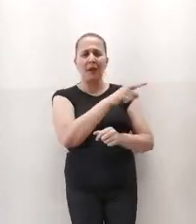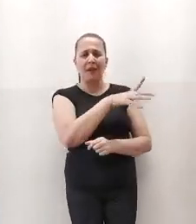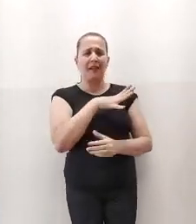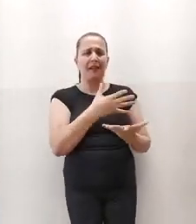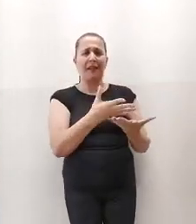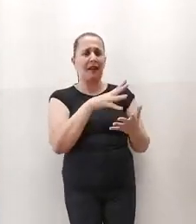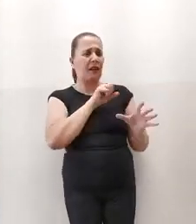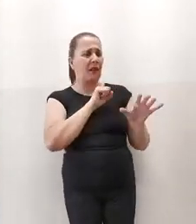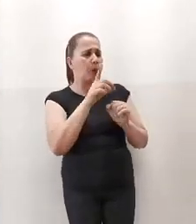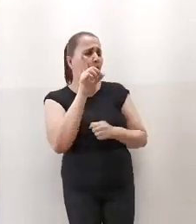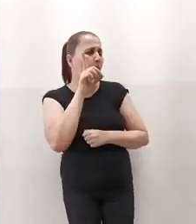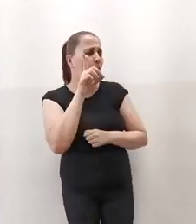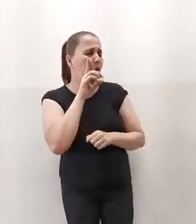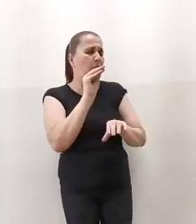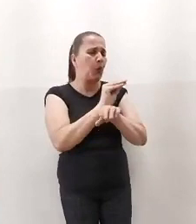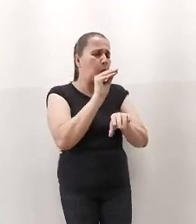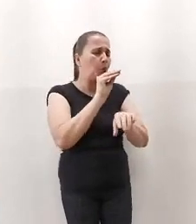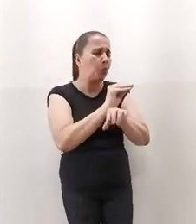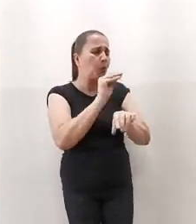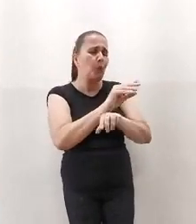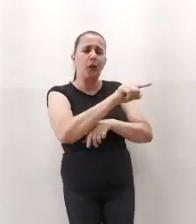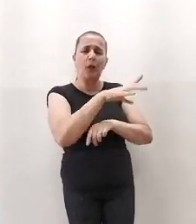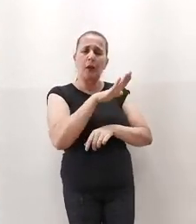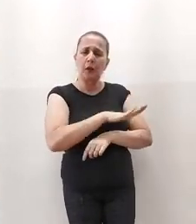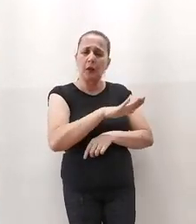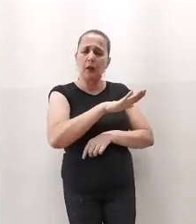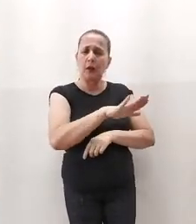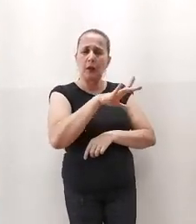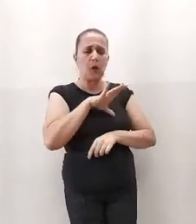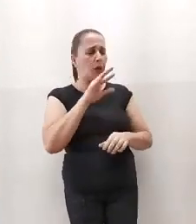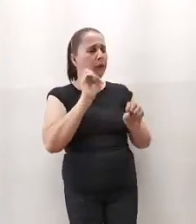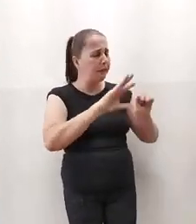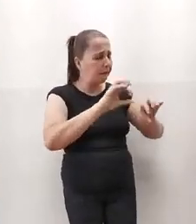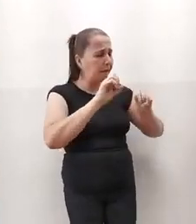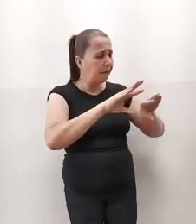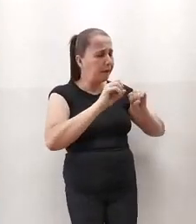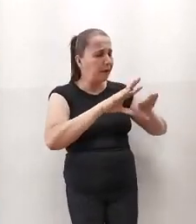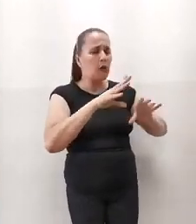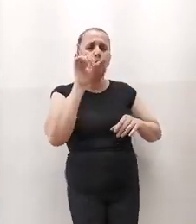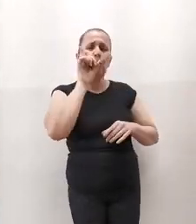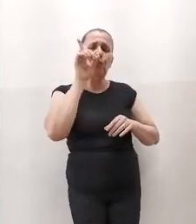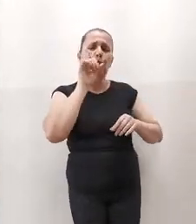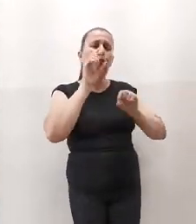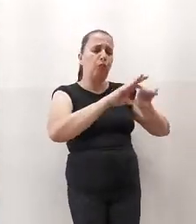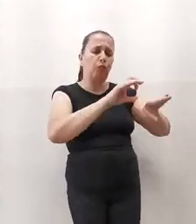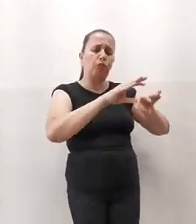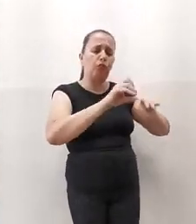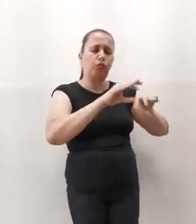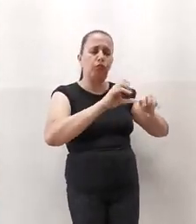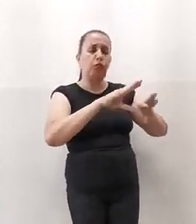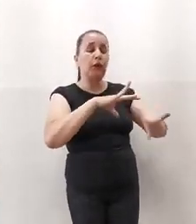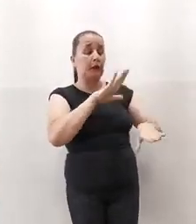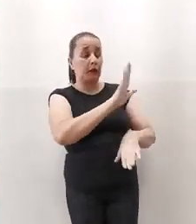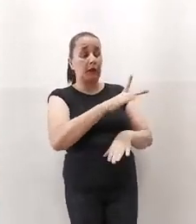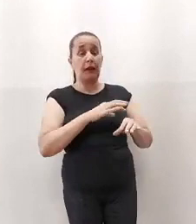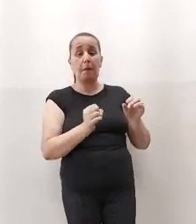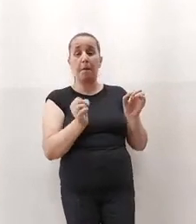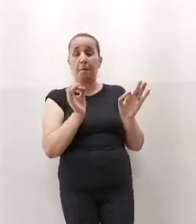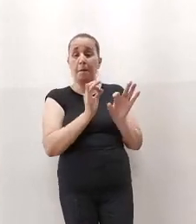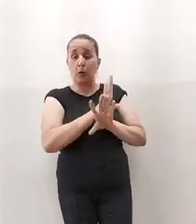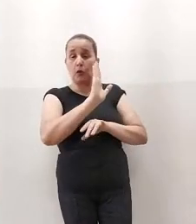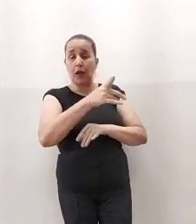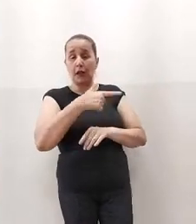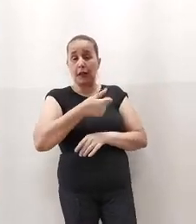alimentava todos os dias aquele menino, ele ensinava todos os dias aquele menino. Já estava concretizado. Depois de